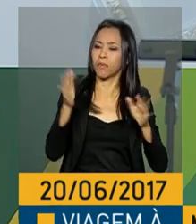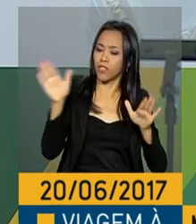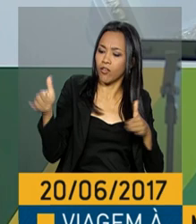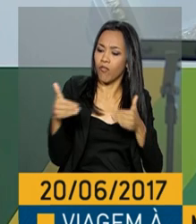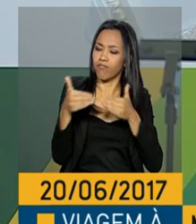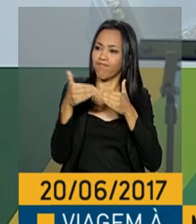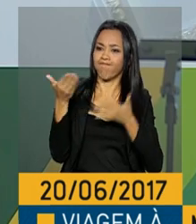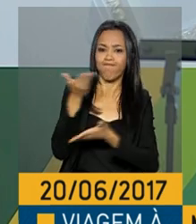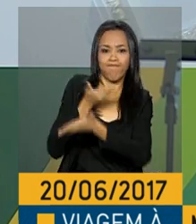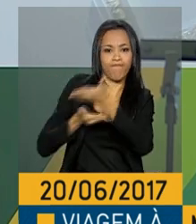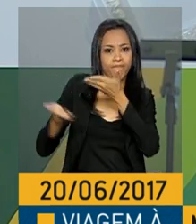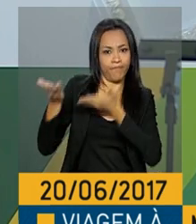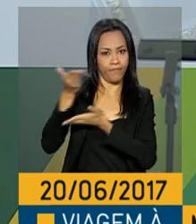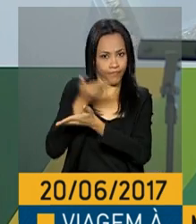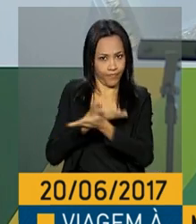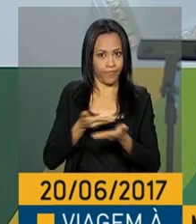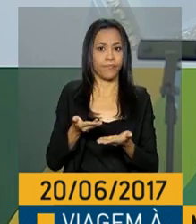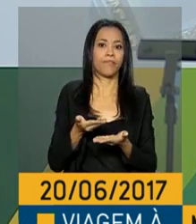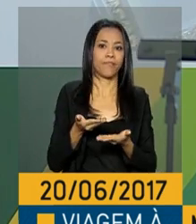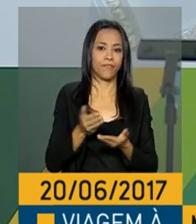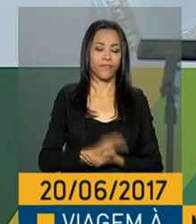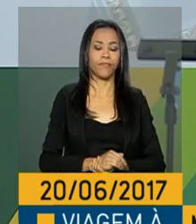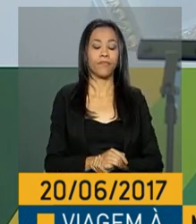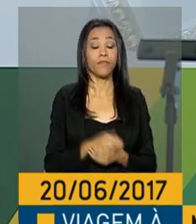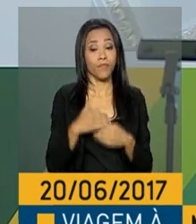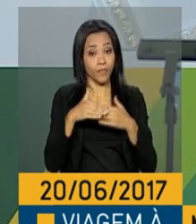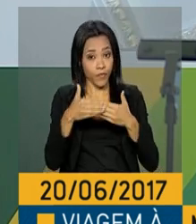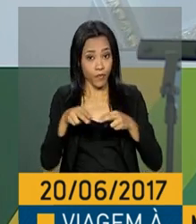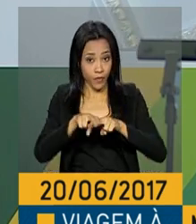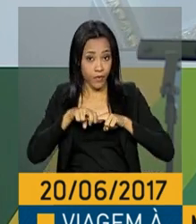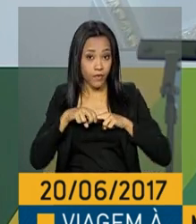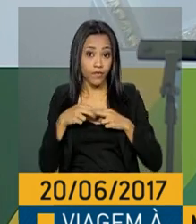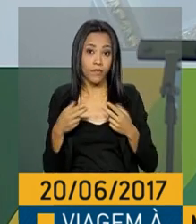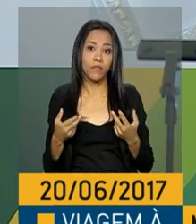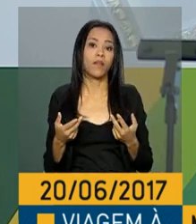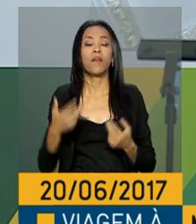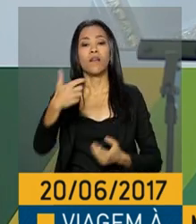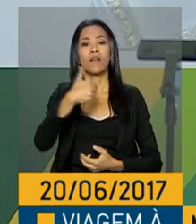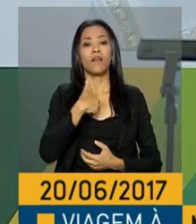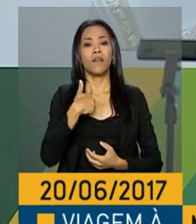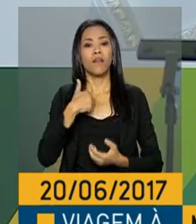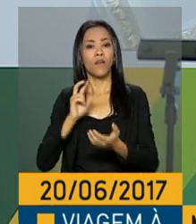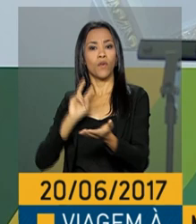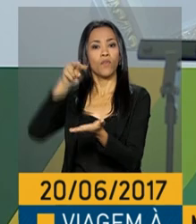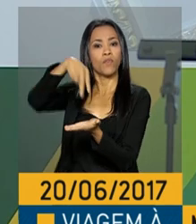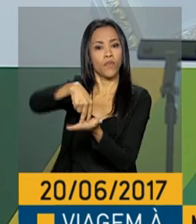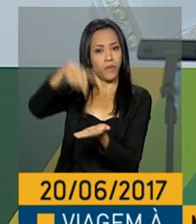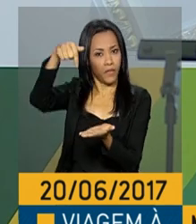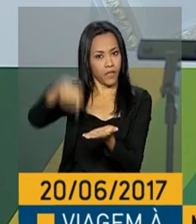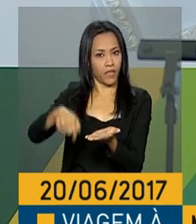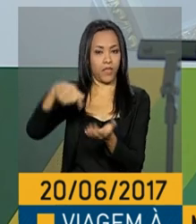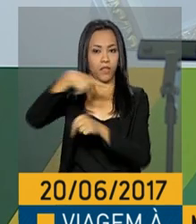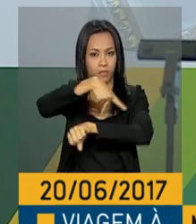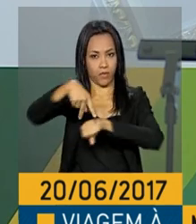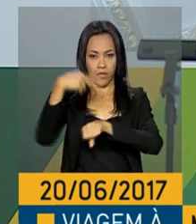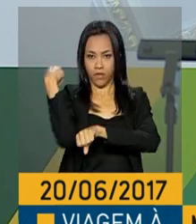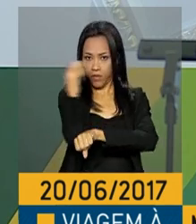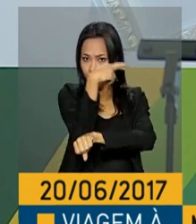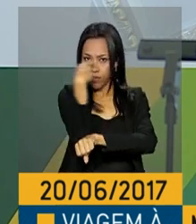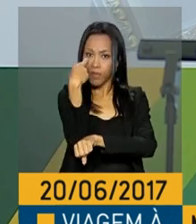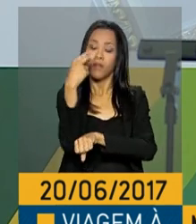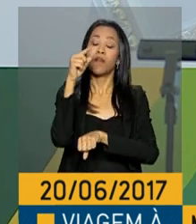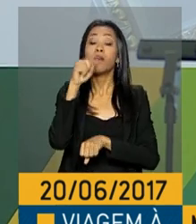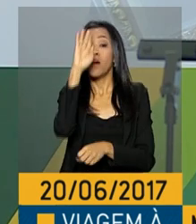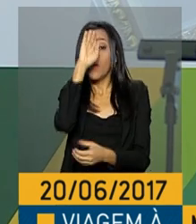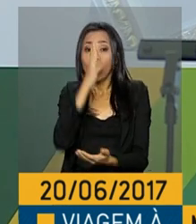temos com o Estado russo. Portanto, eu venho a Moscou, não é? Com a